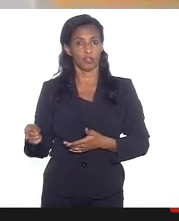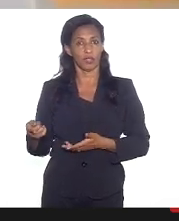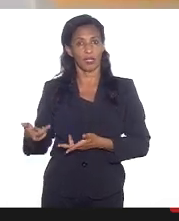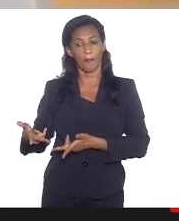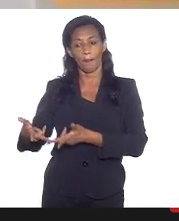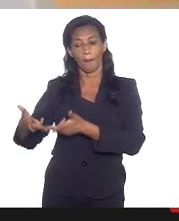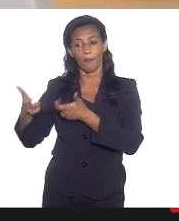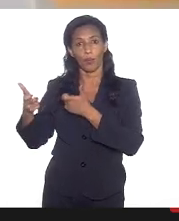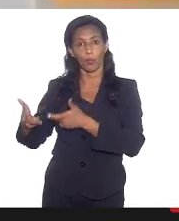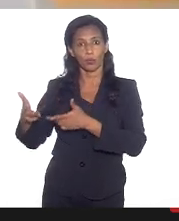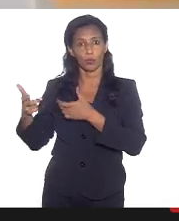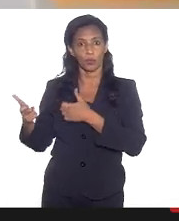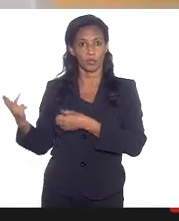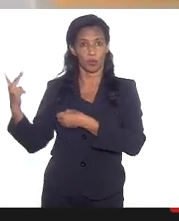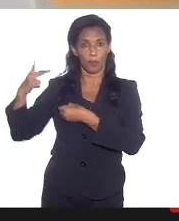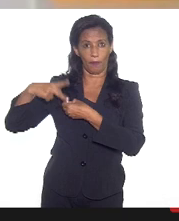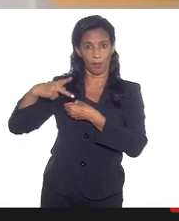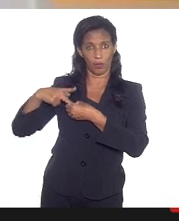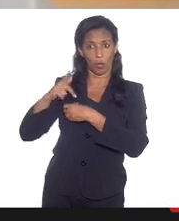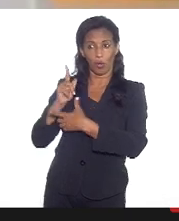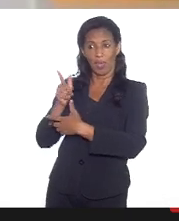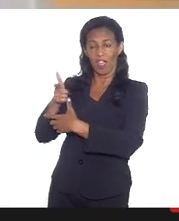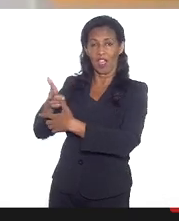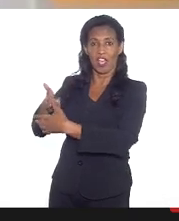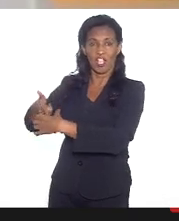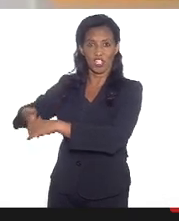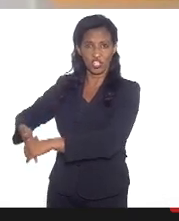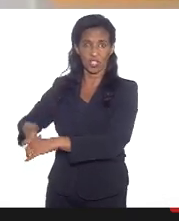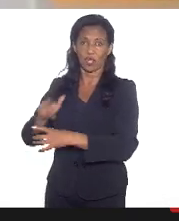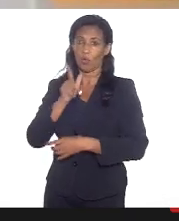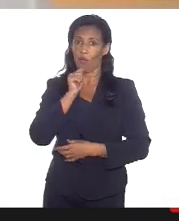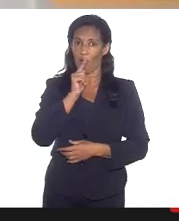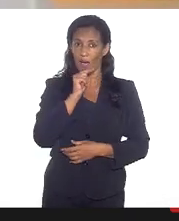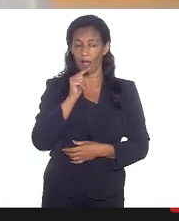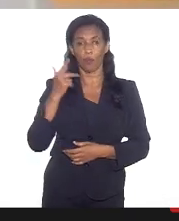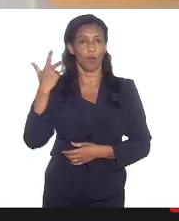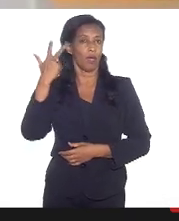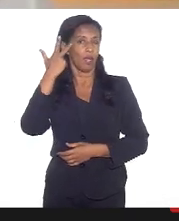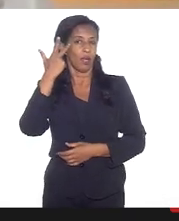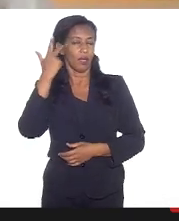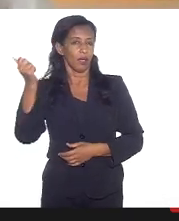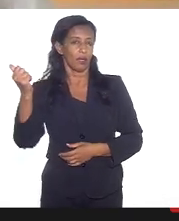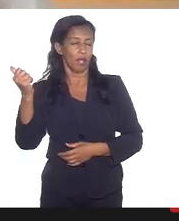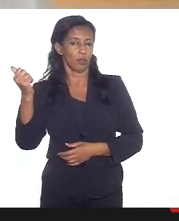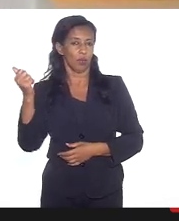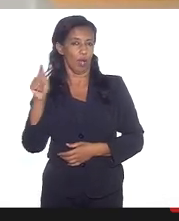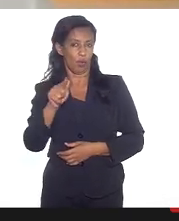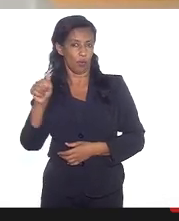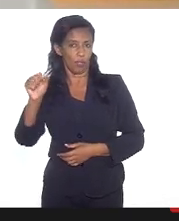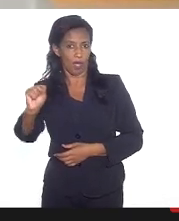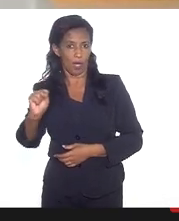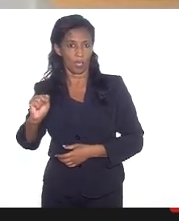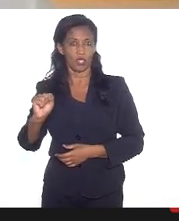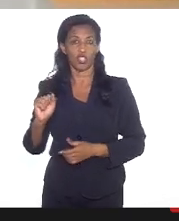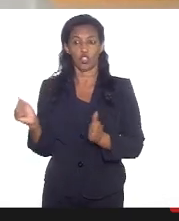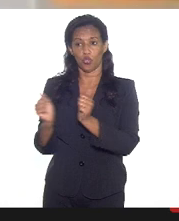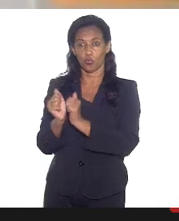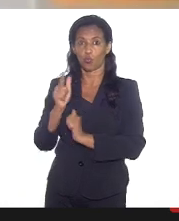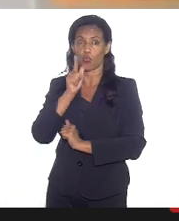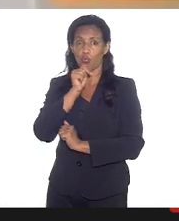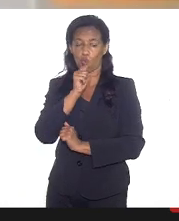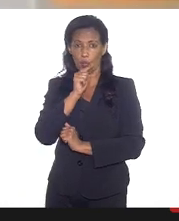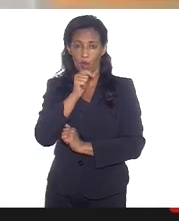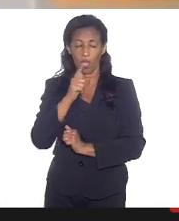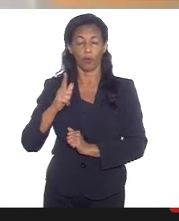petróleo reinjetando o gás natural, ou água, o gás e natural e água.